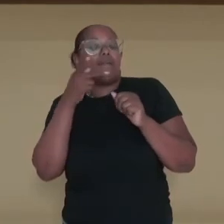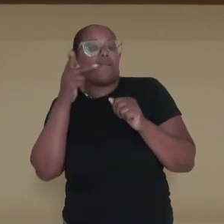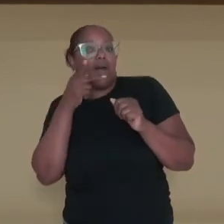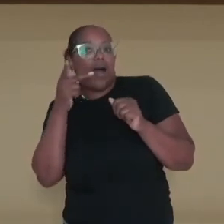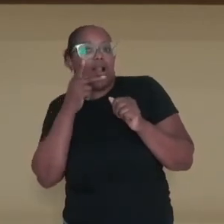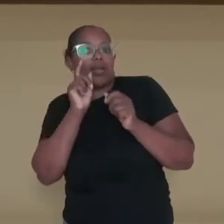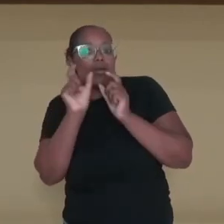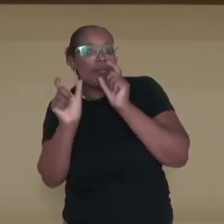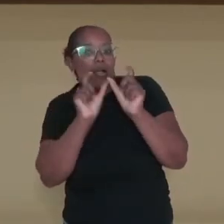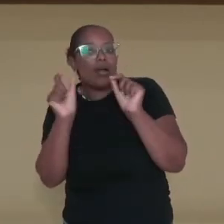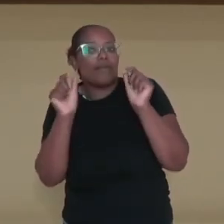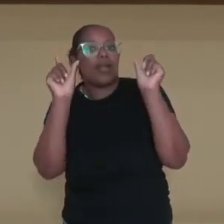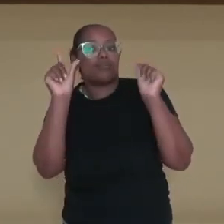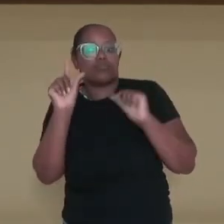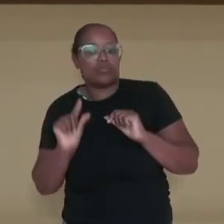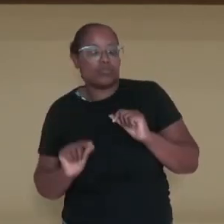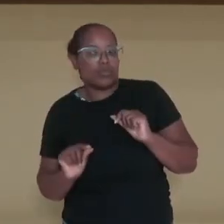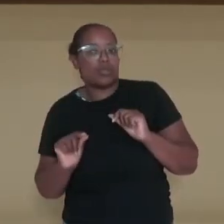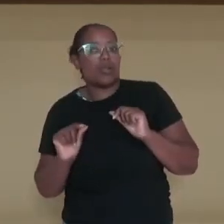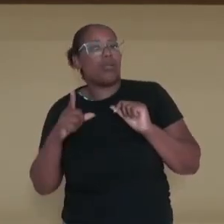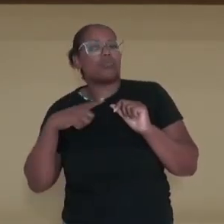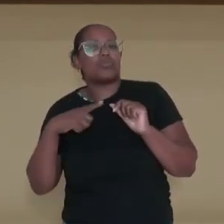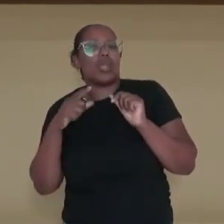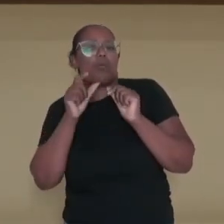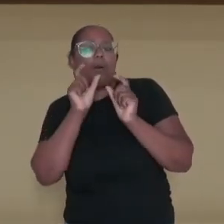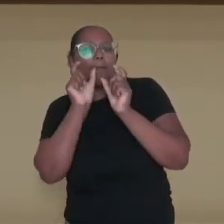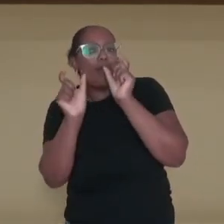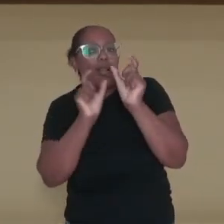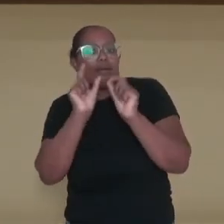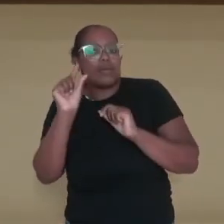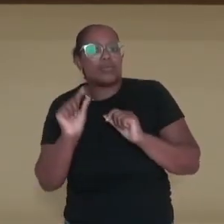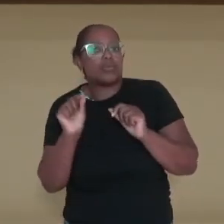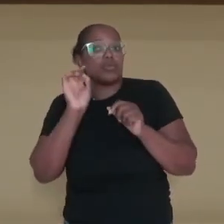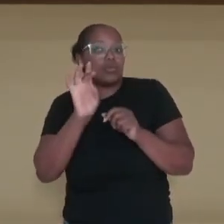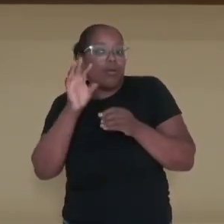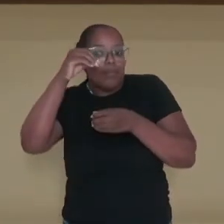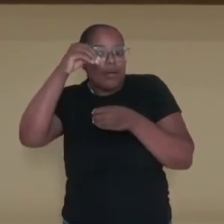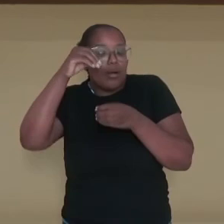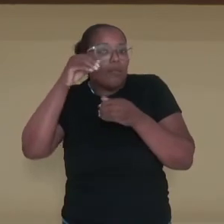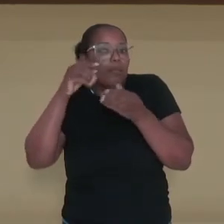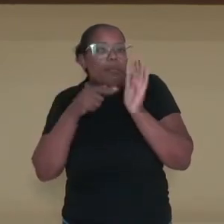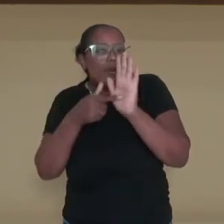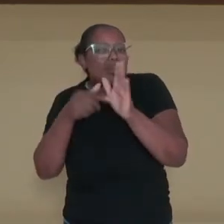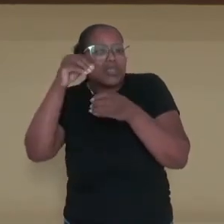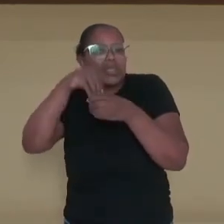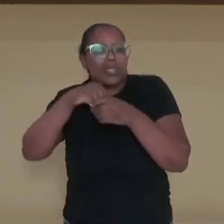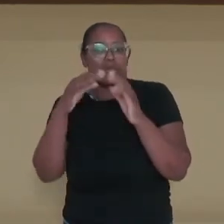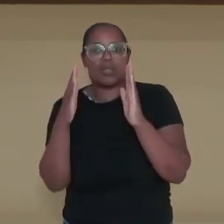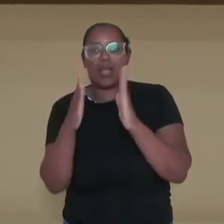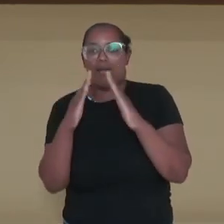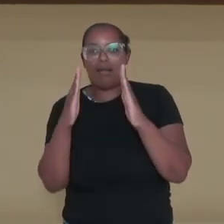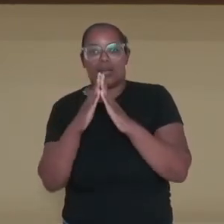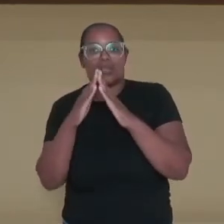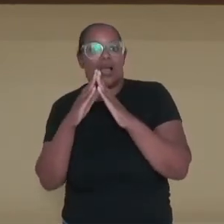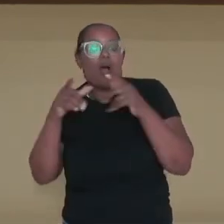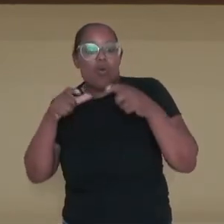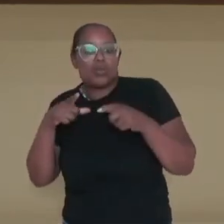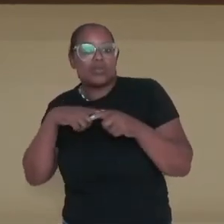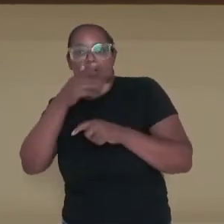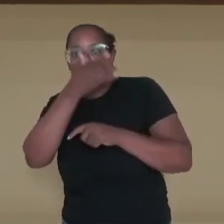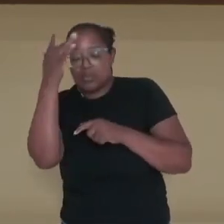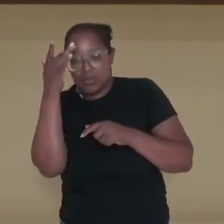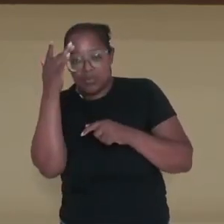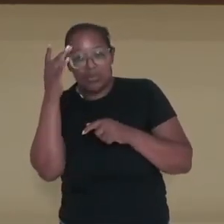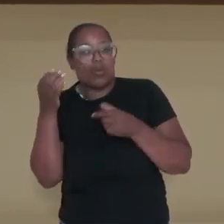tenho espaços curtos. Por isso que só se passa dentro da casa das personagens. Então,